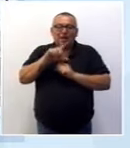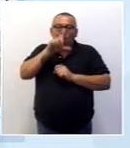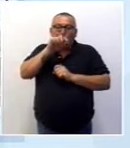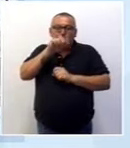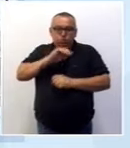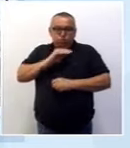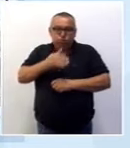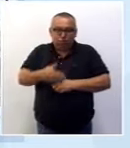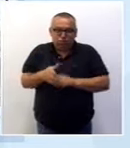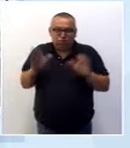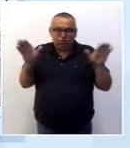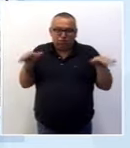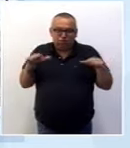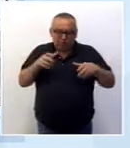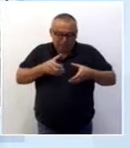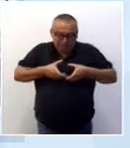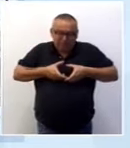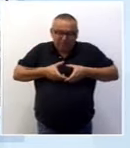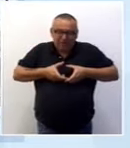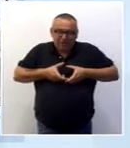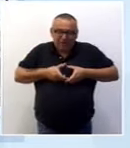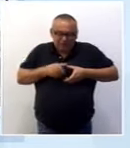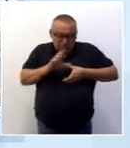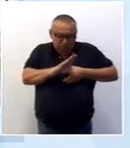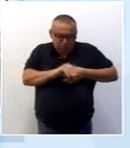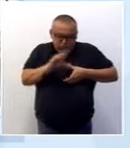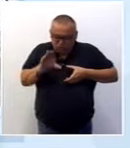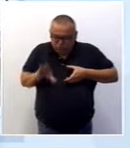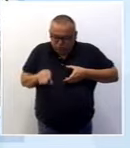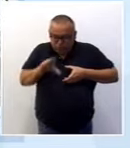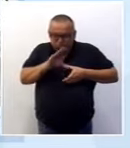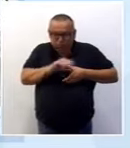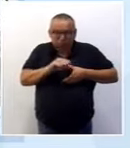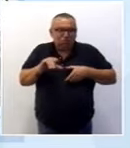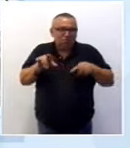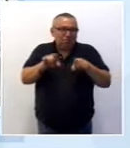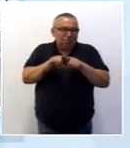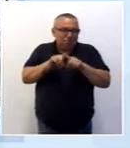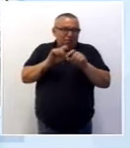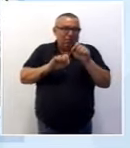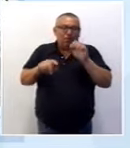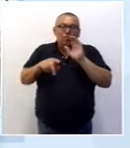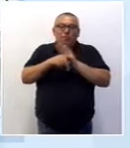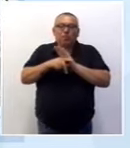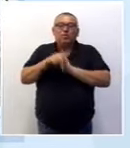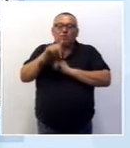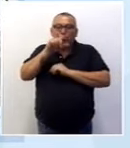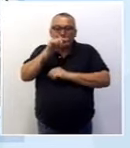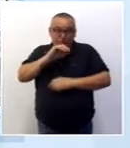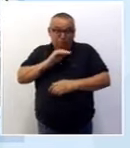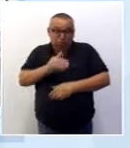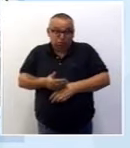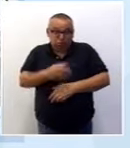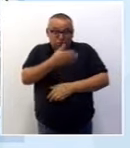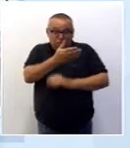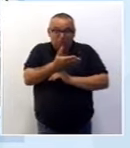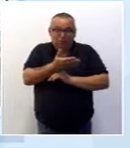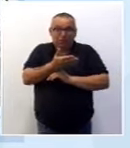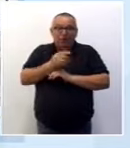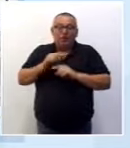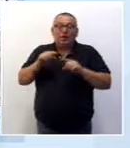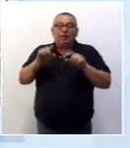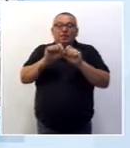E os pombos realizavam essas fotografias aéreas. Inclusive, os pombos, esses pombos com essas câmeras